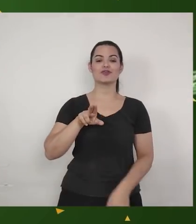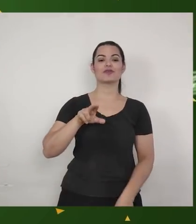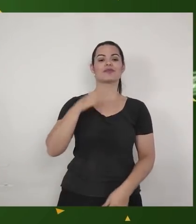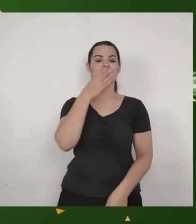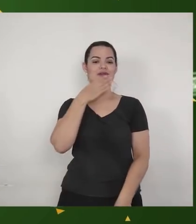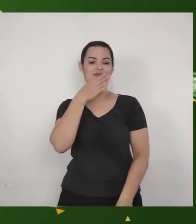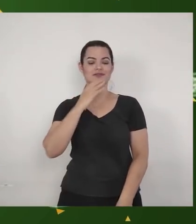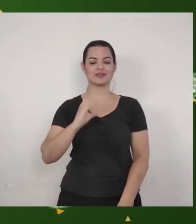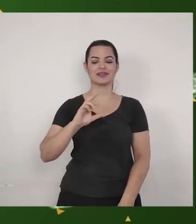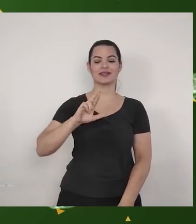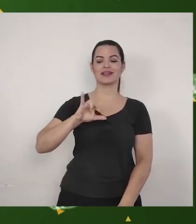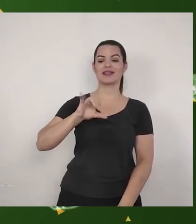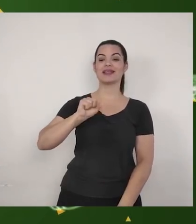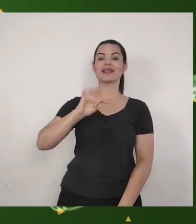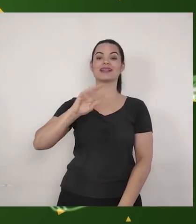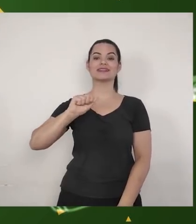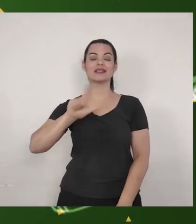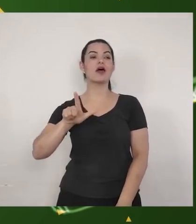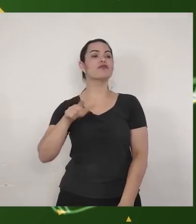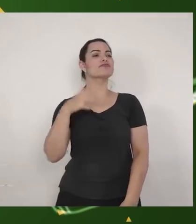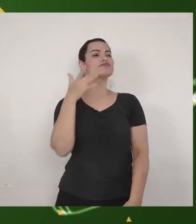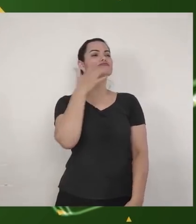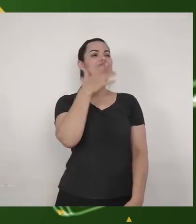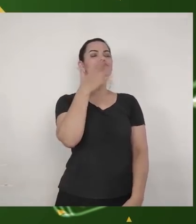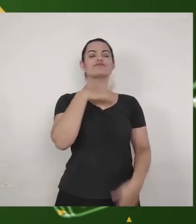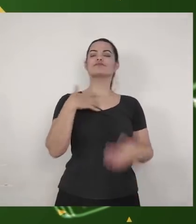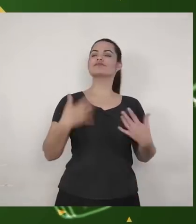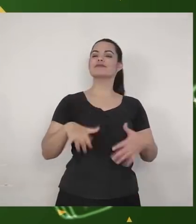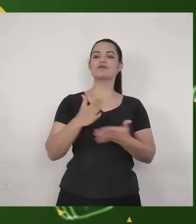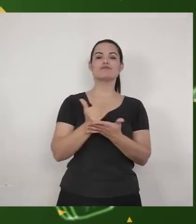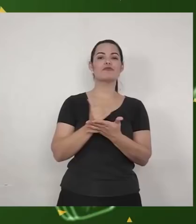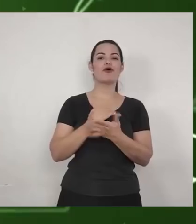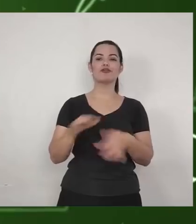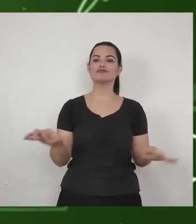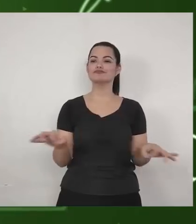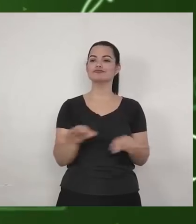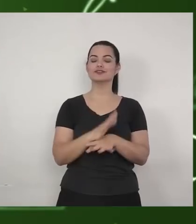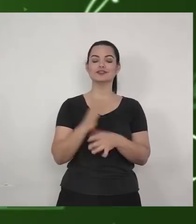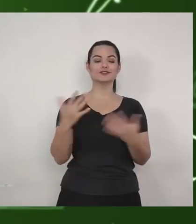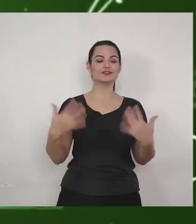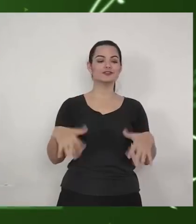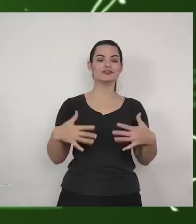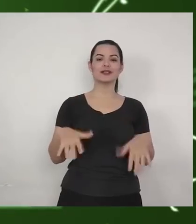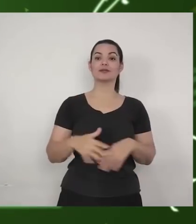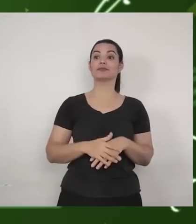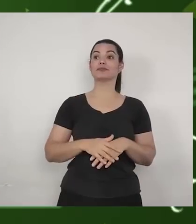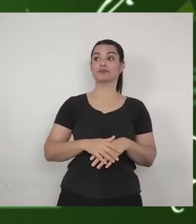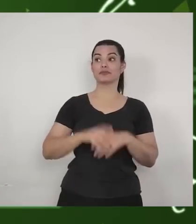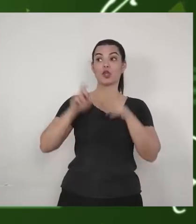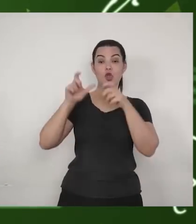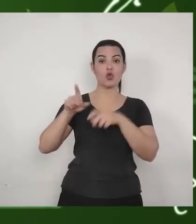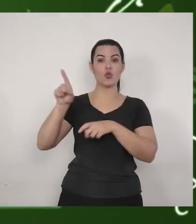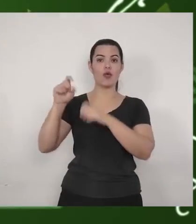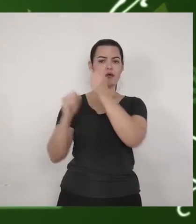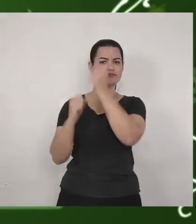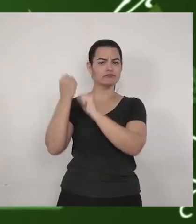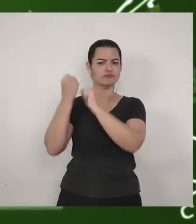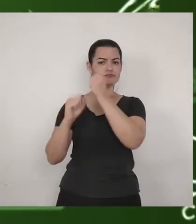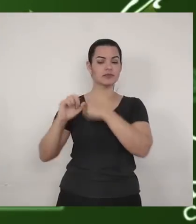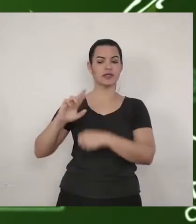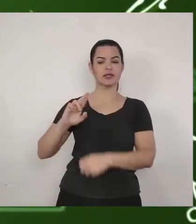cristal. Que delícia de bolo! Da refinaria, ele vai para